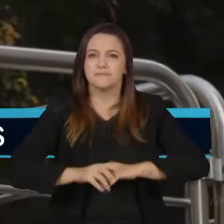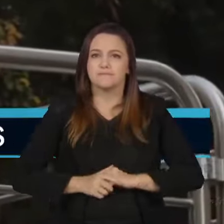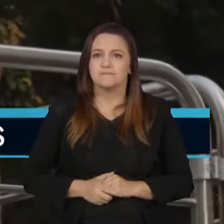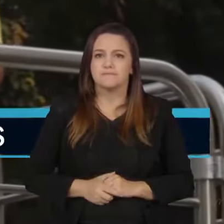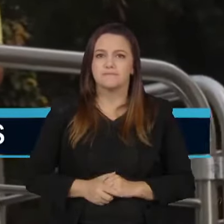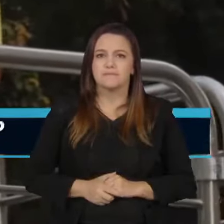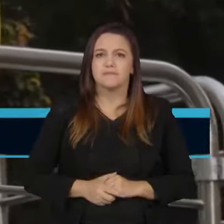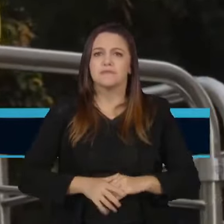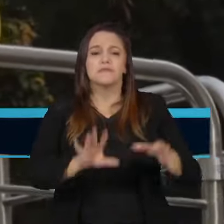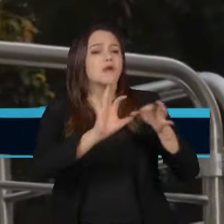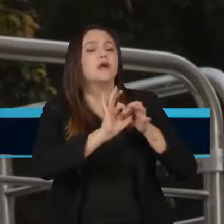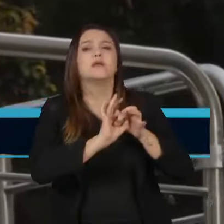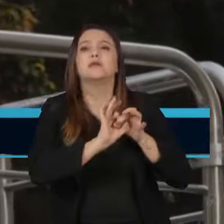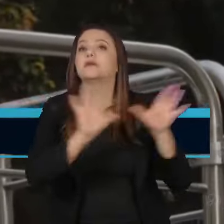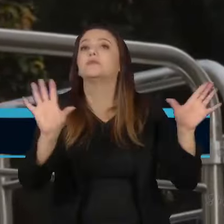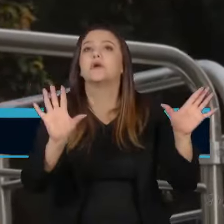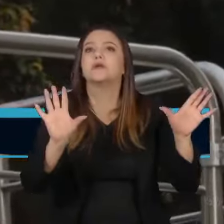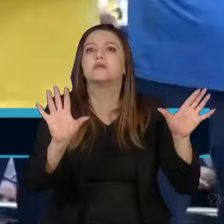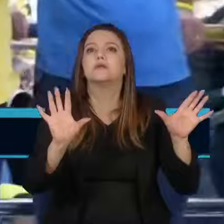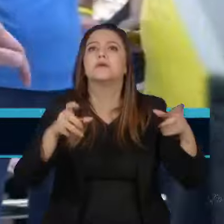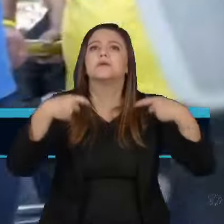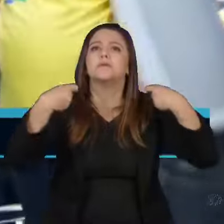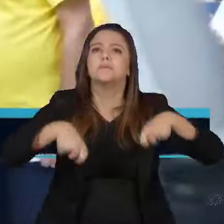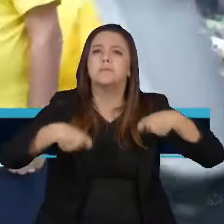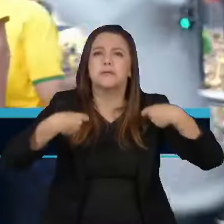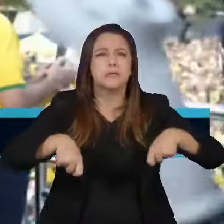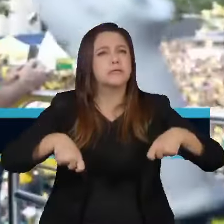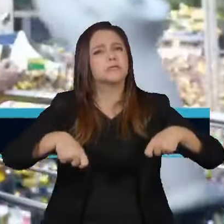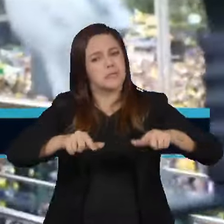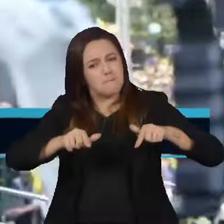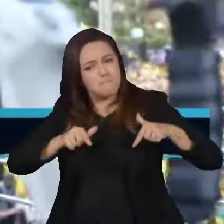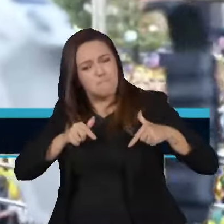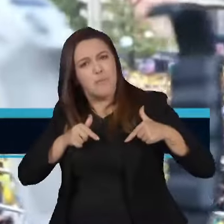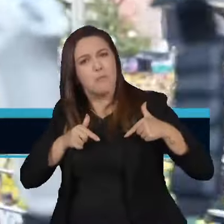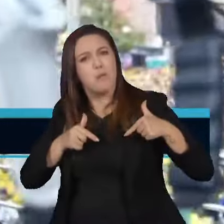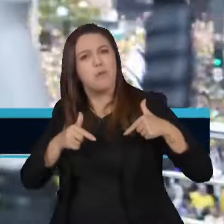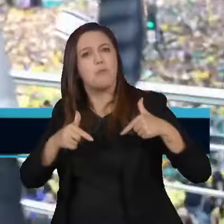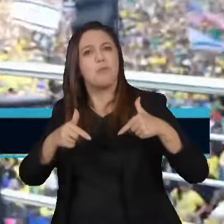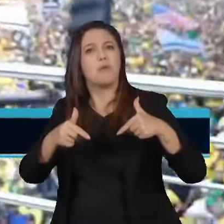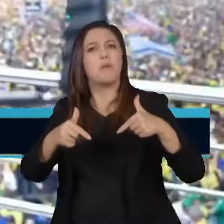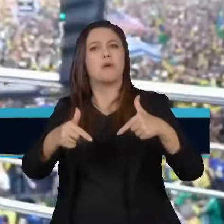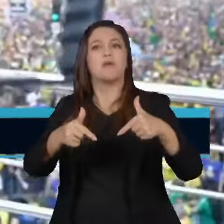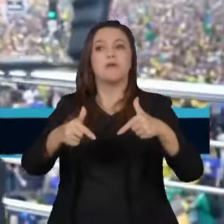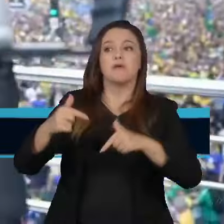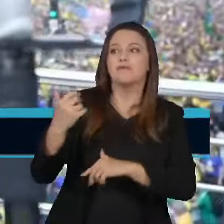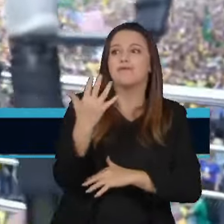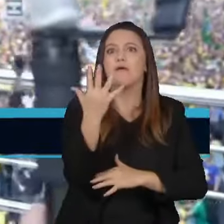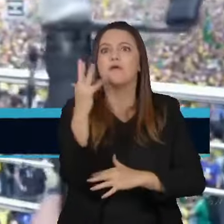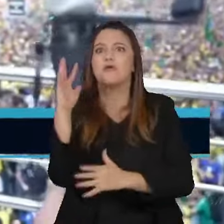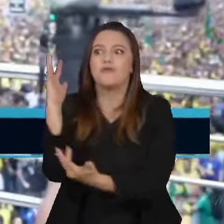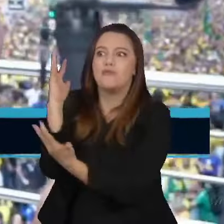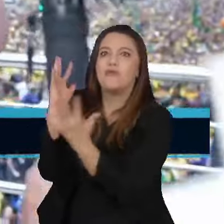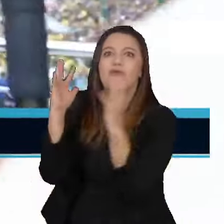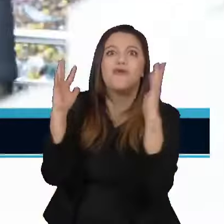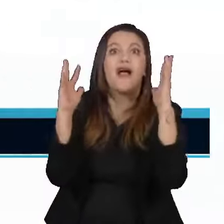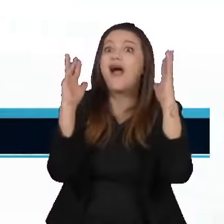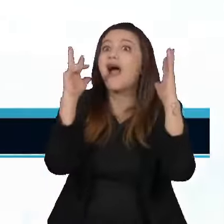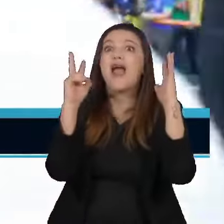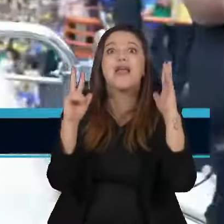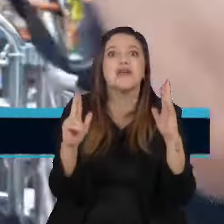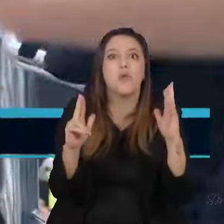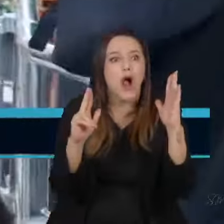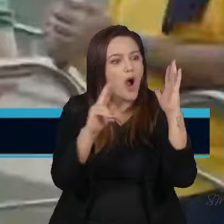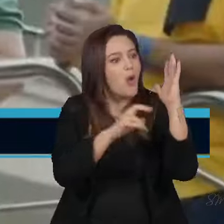A liberdade tem que ser uma árvore frondosa, e essa árvore dá frutos. Frutos dessa árvore